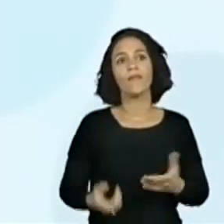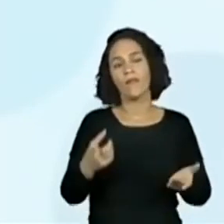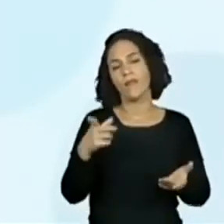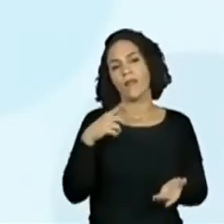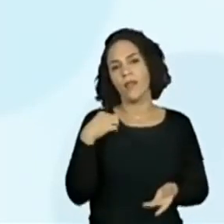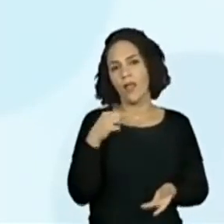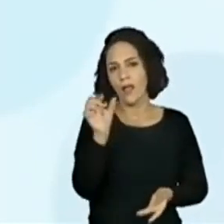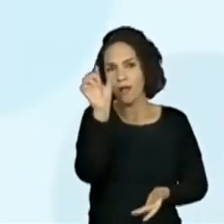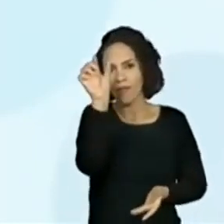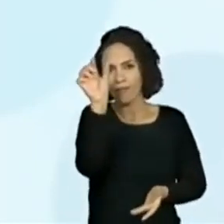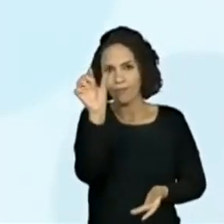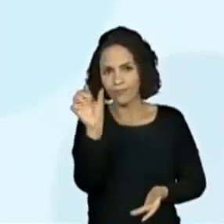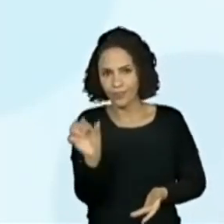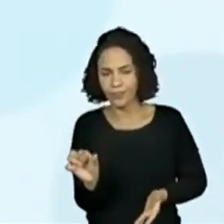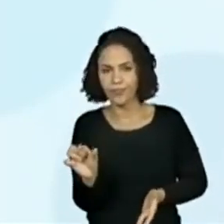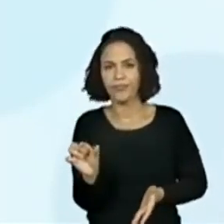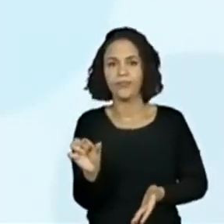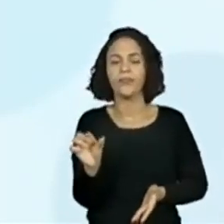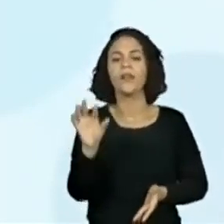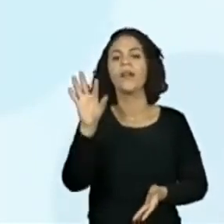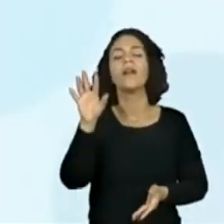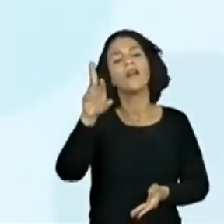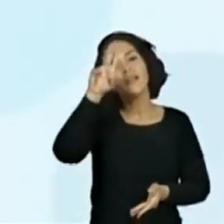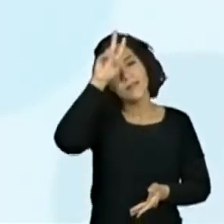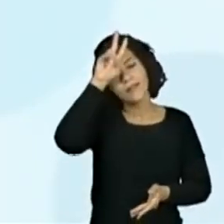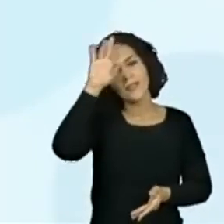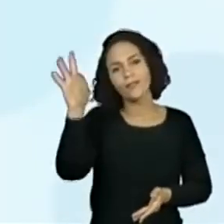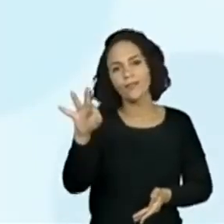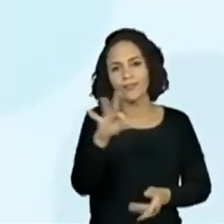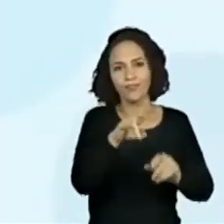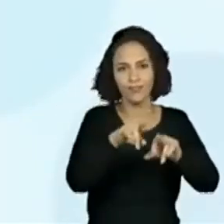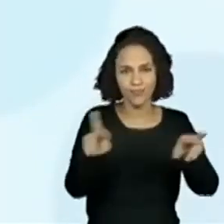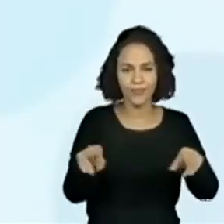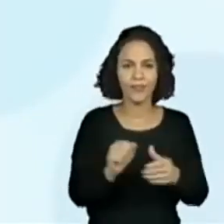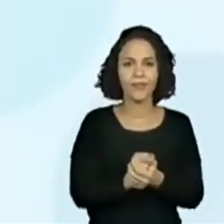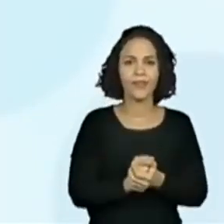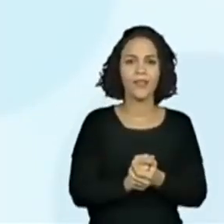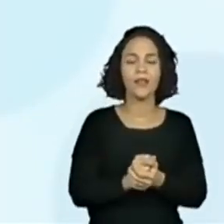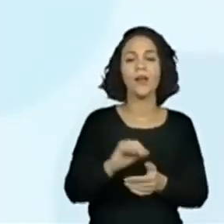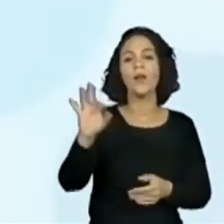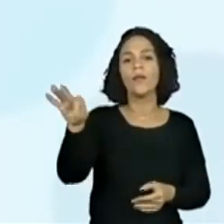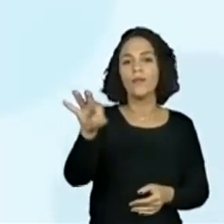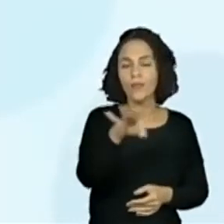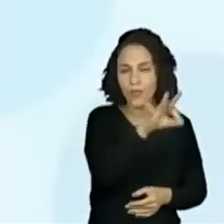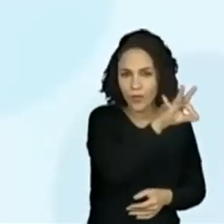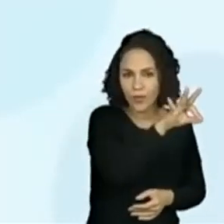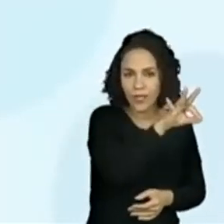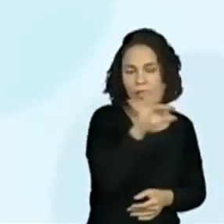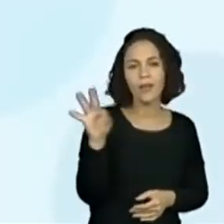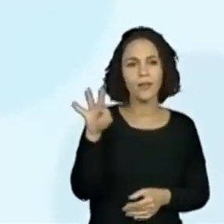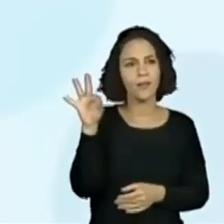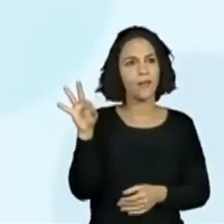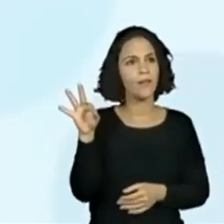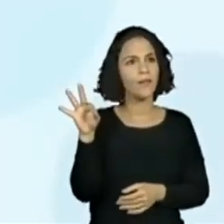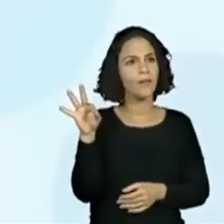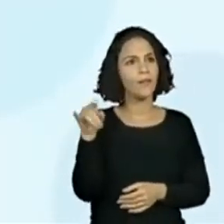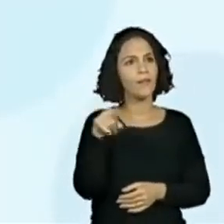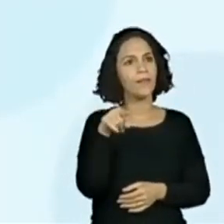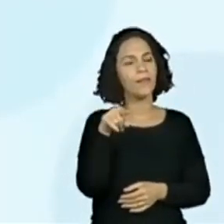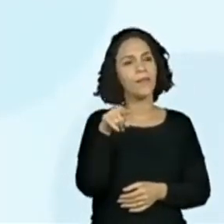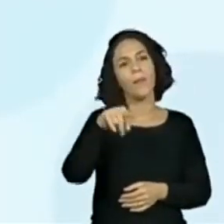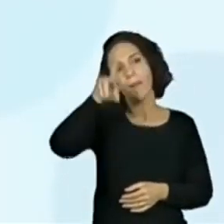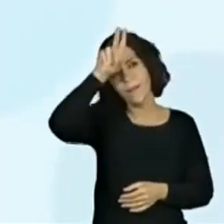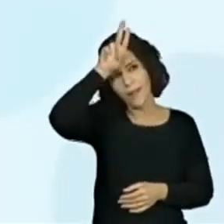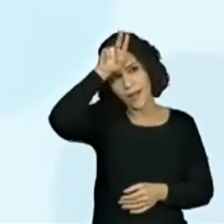animal, um inseto, mosca, barata, borboleta, mosquito. E